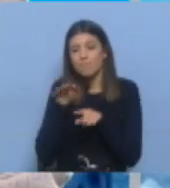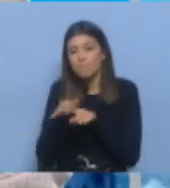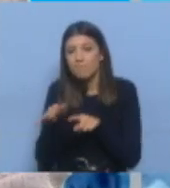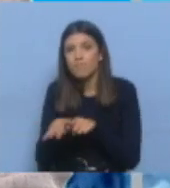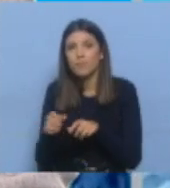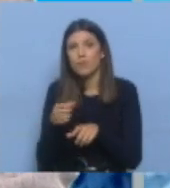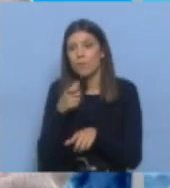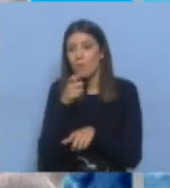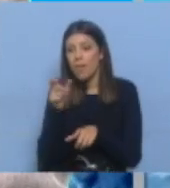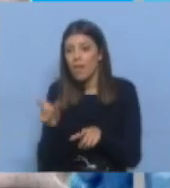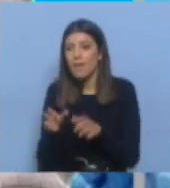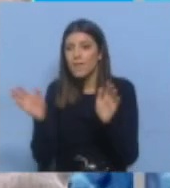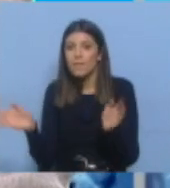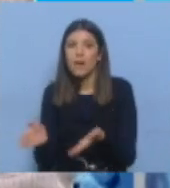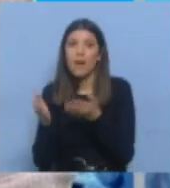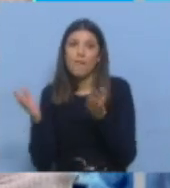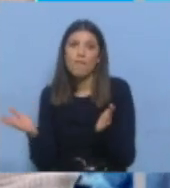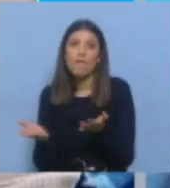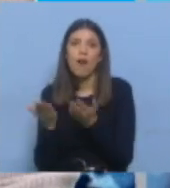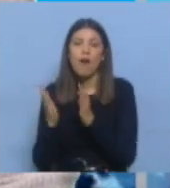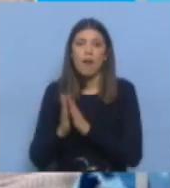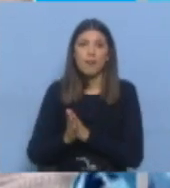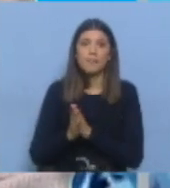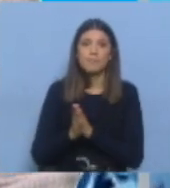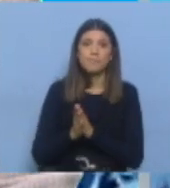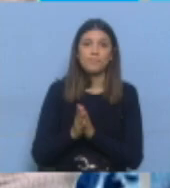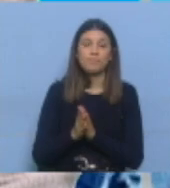católica. Sim, portanto, nem a Europa, como um